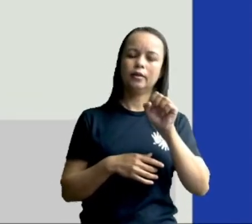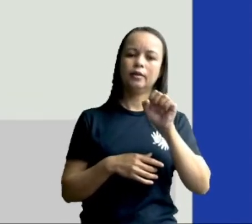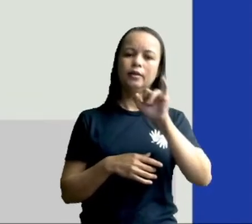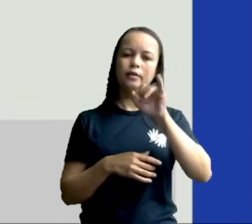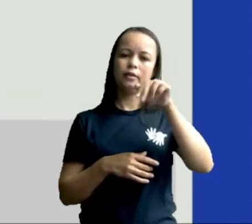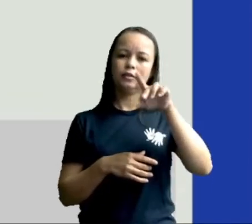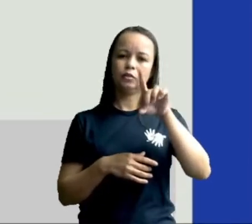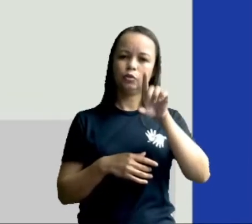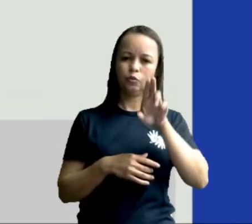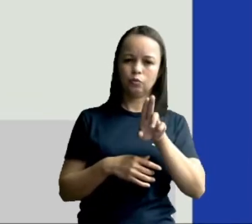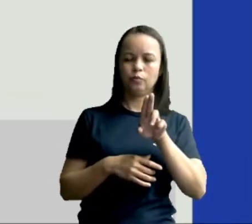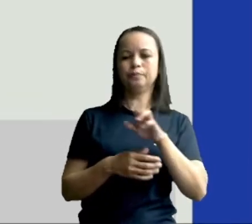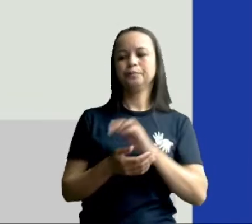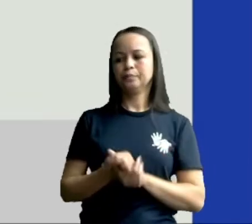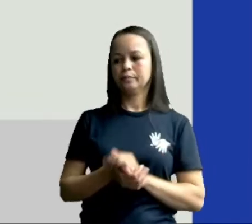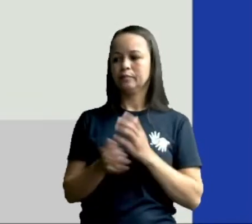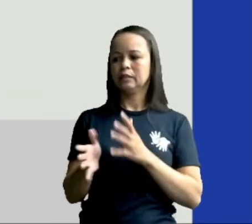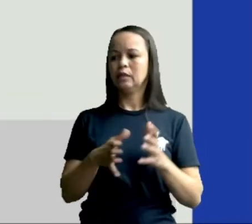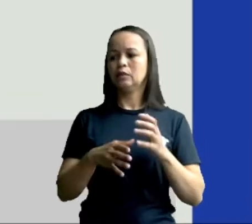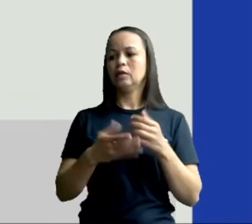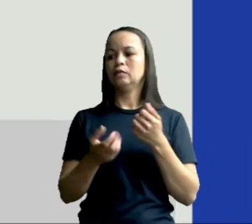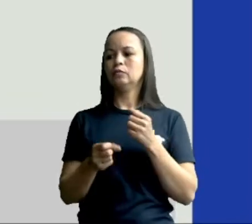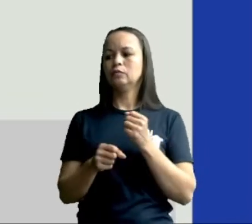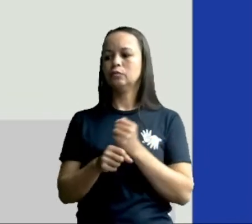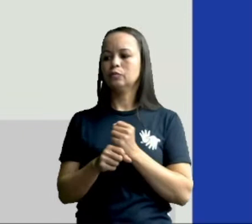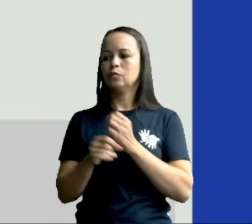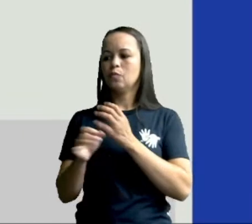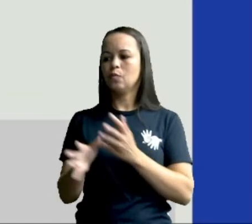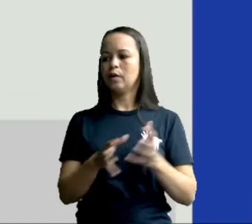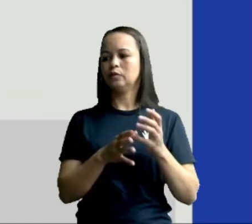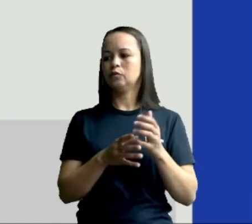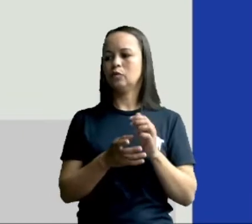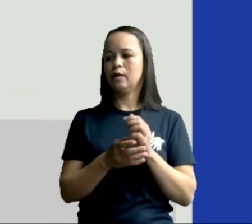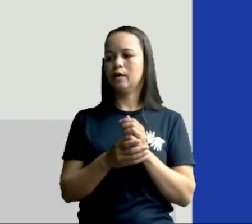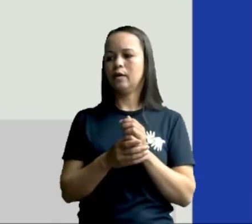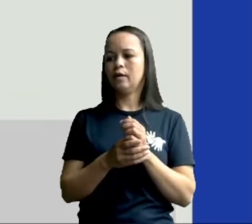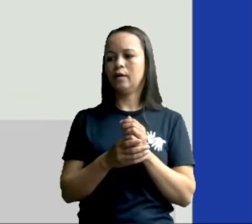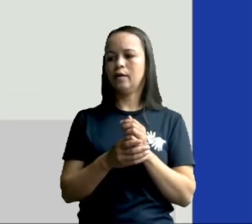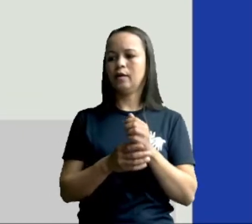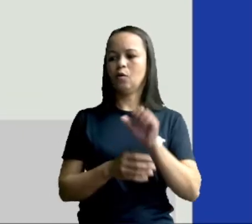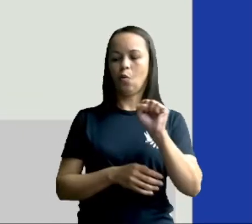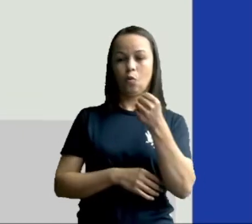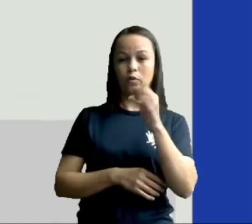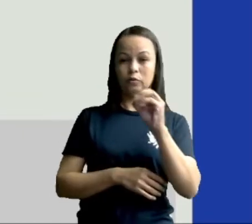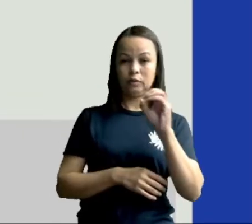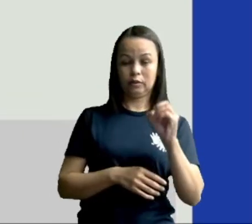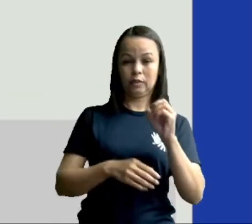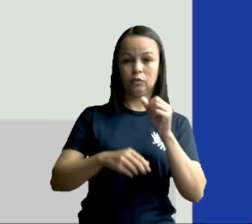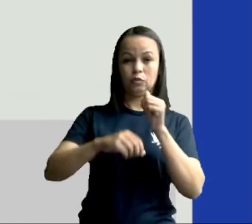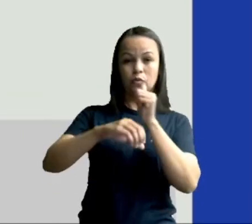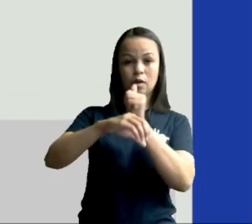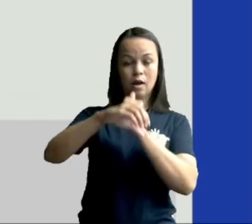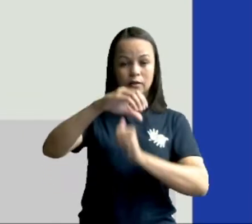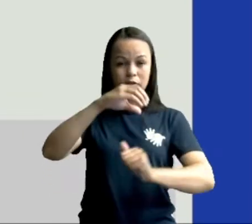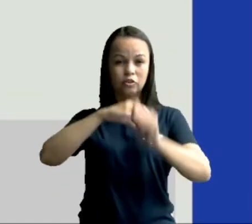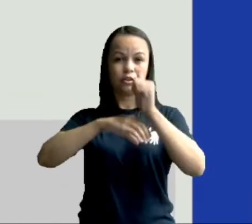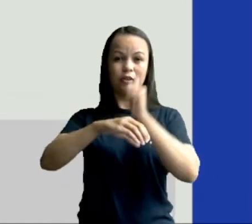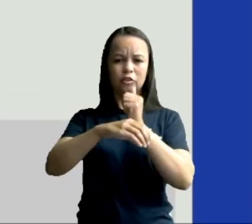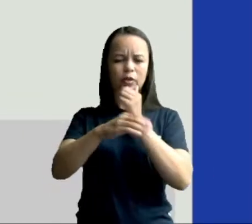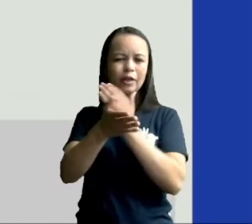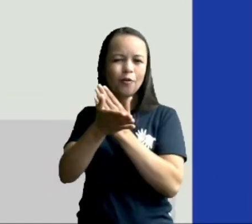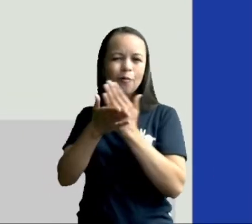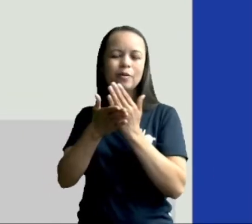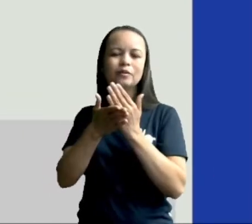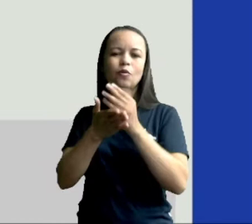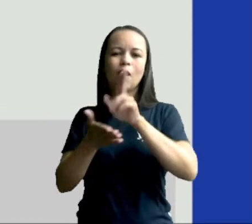ano 800 a.C., é que dão o passo de separar as consoantes das vogais